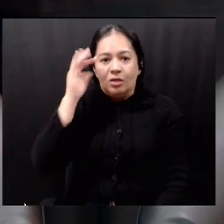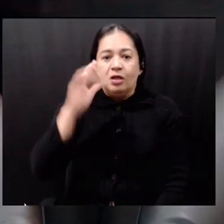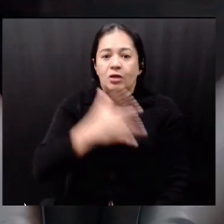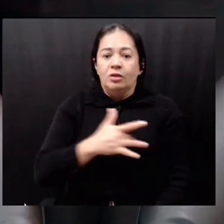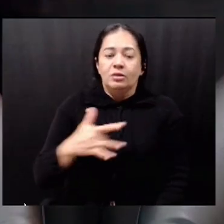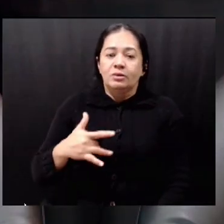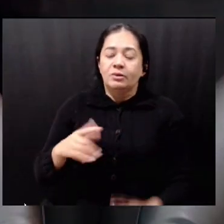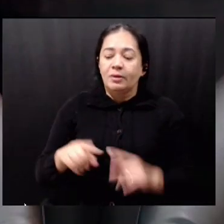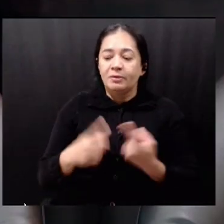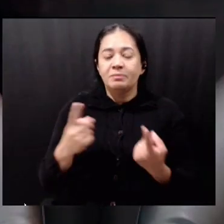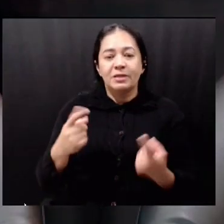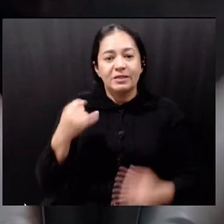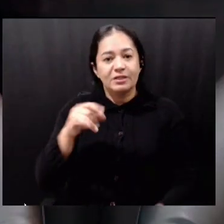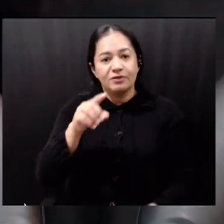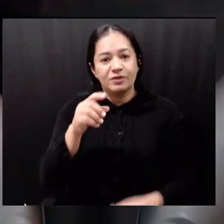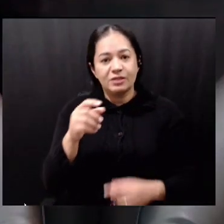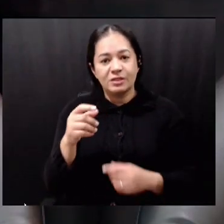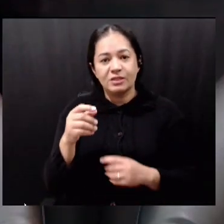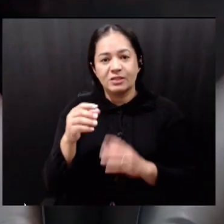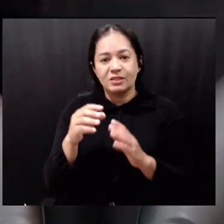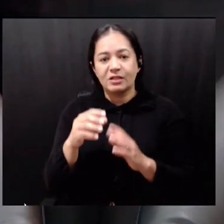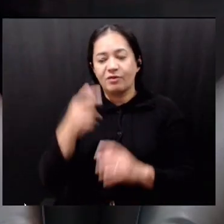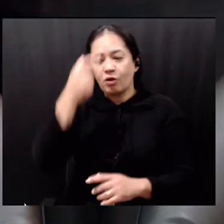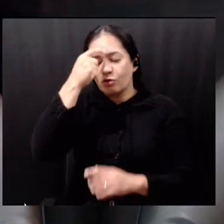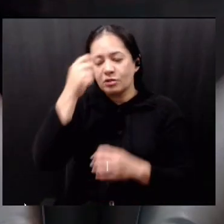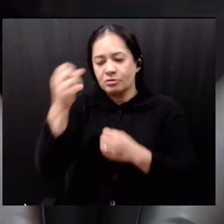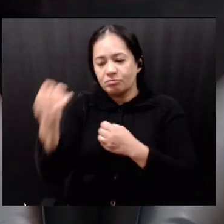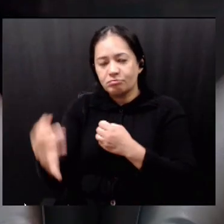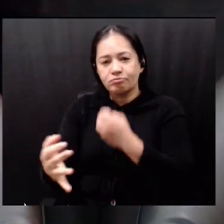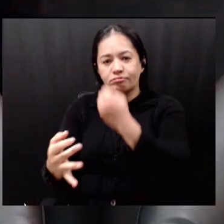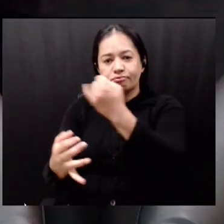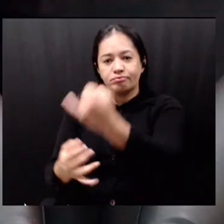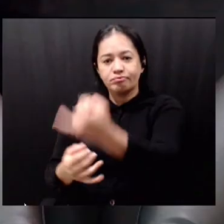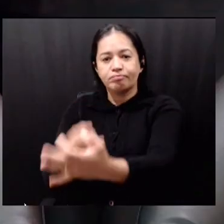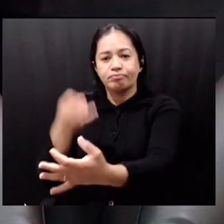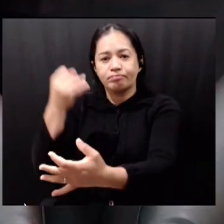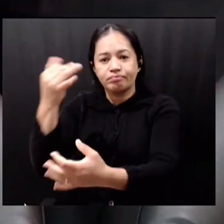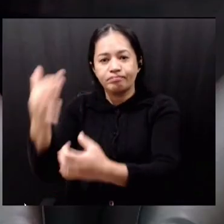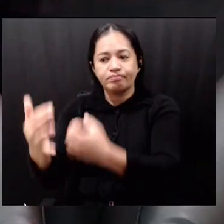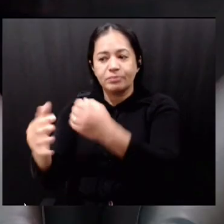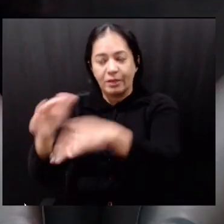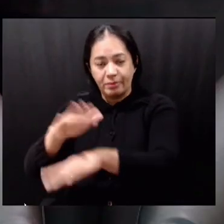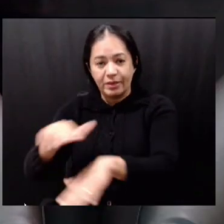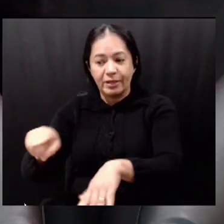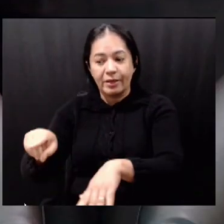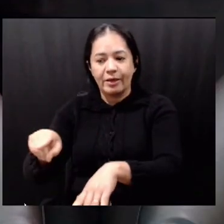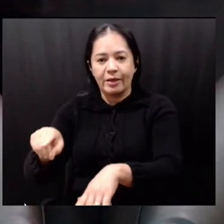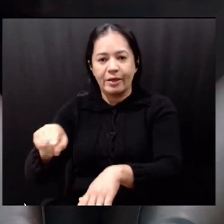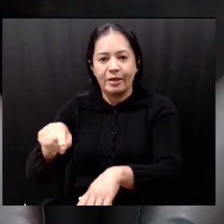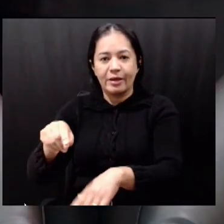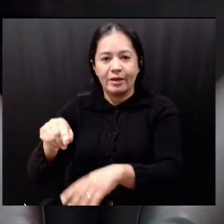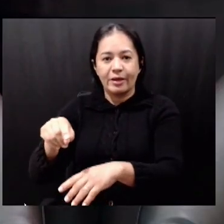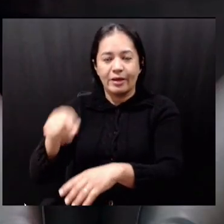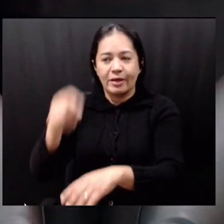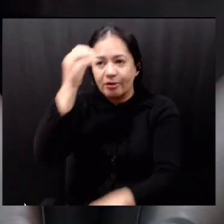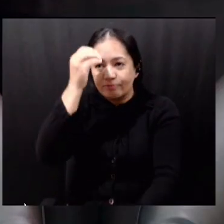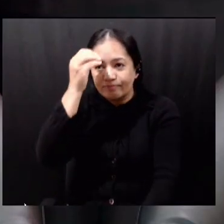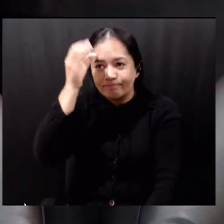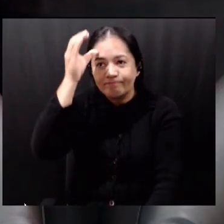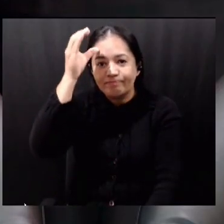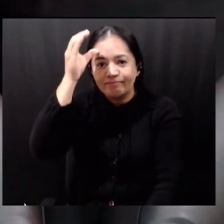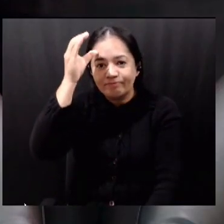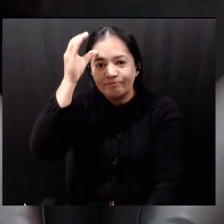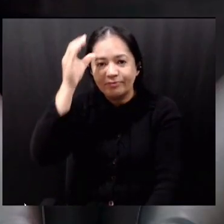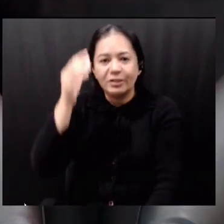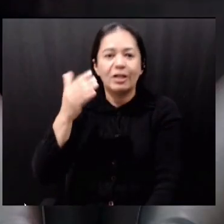você vai constantemente trazendo essa consciência para ela, ela vai construir essa consciência, né? Do que é certo,